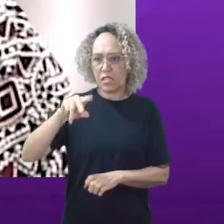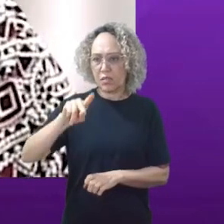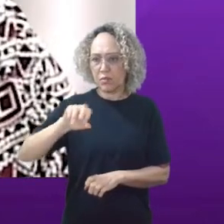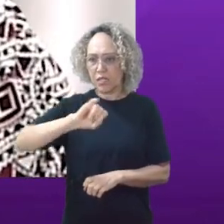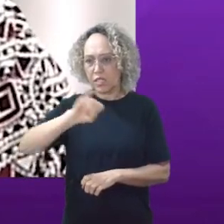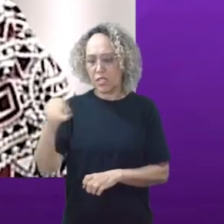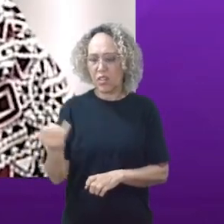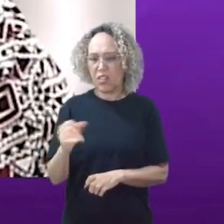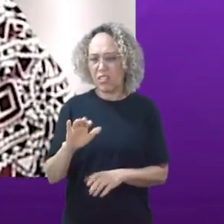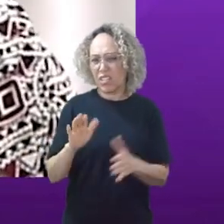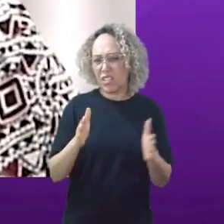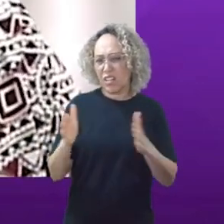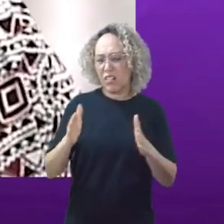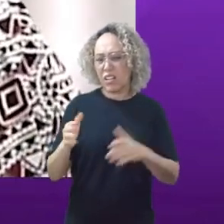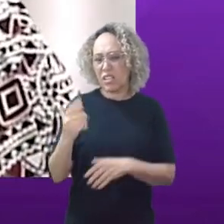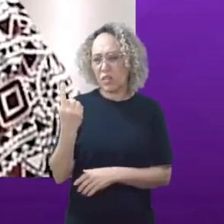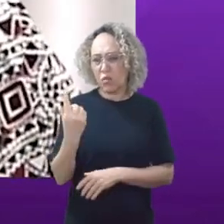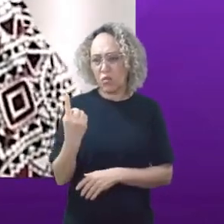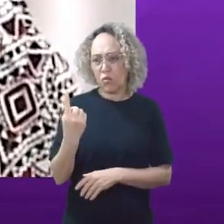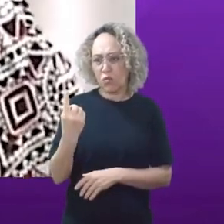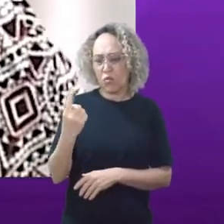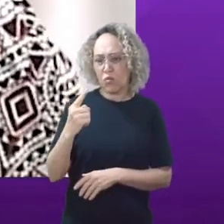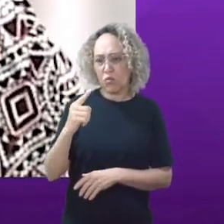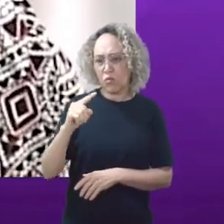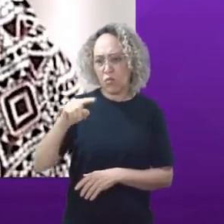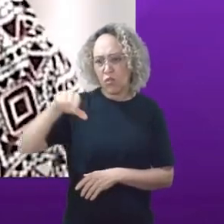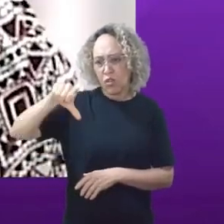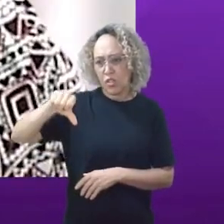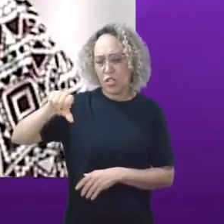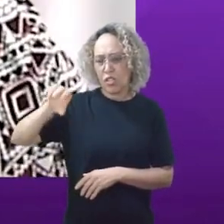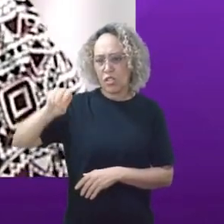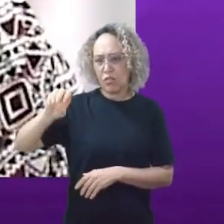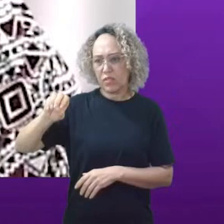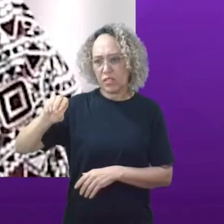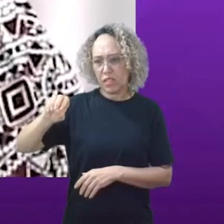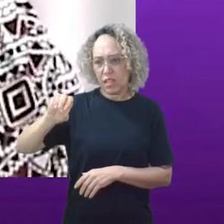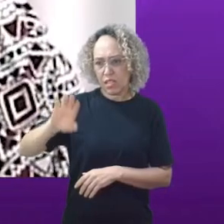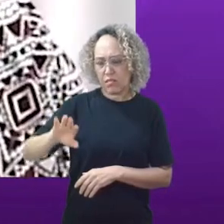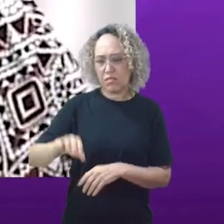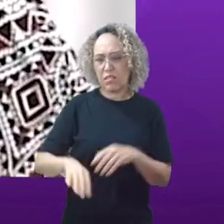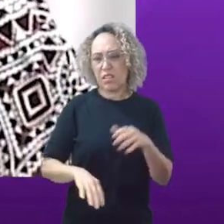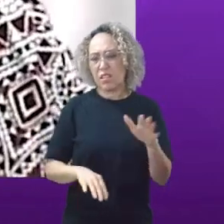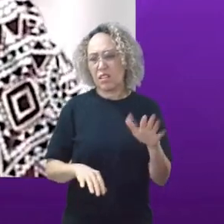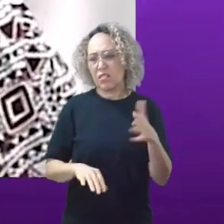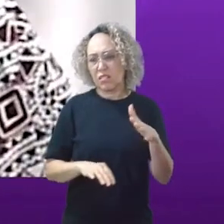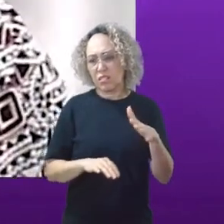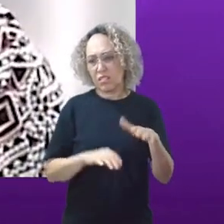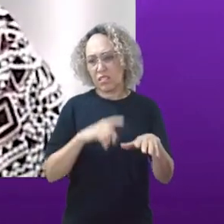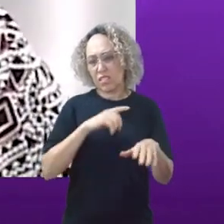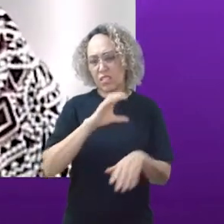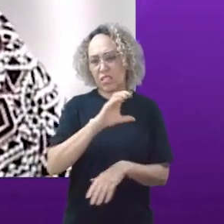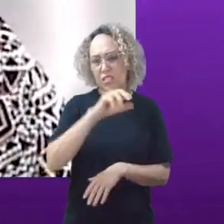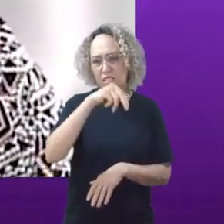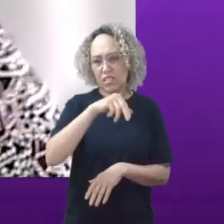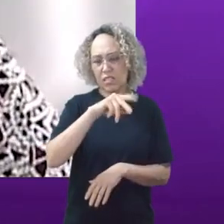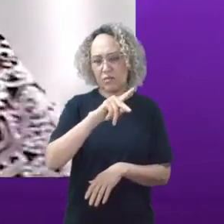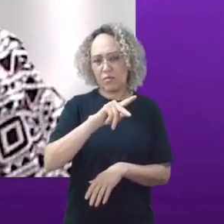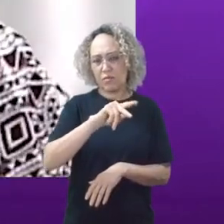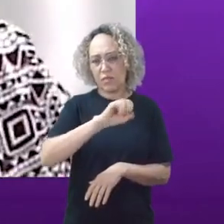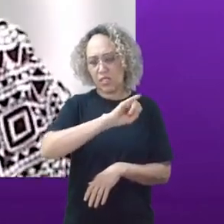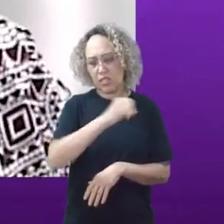de 1.900, enquanto aqueles que têm CNPJ estão em torno de